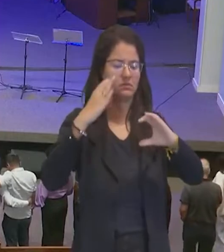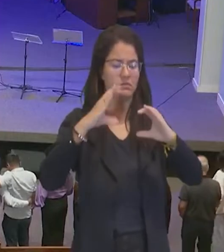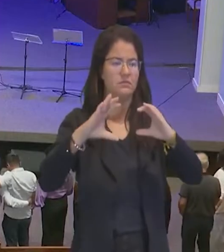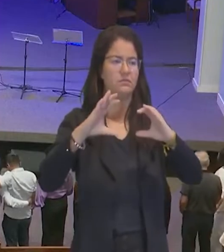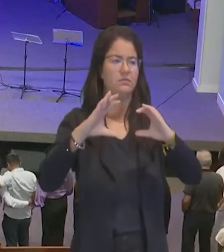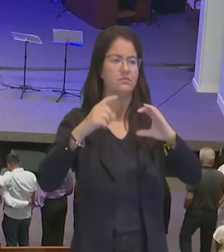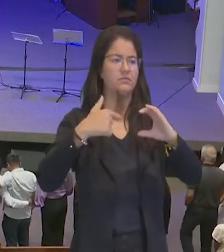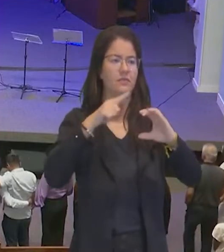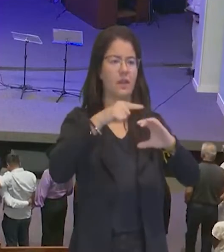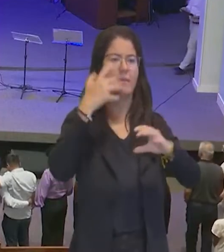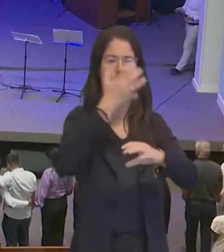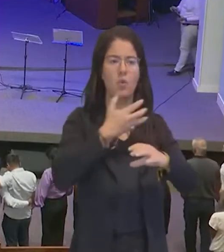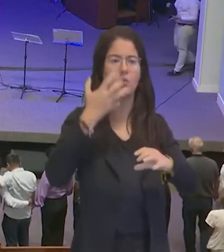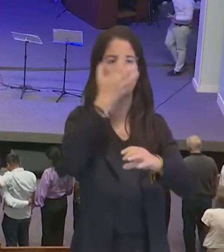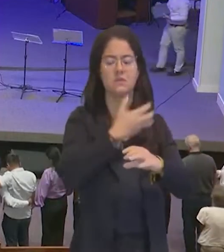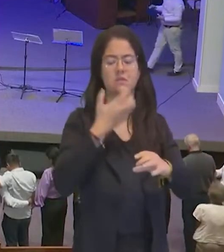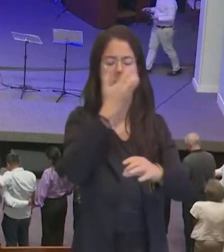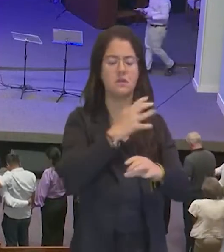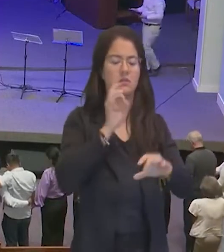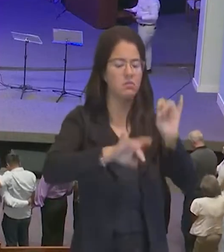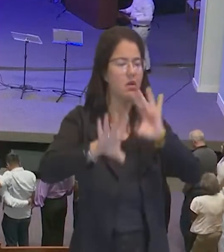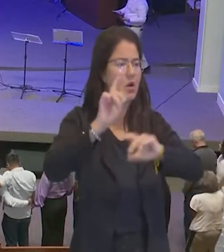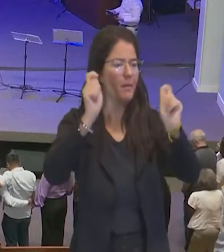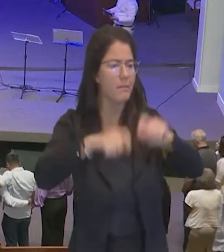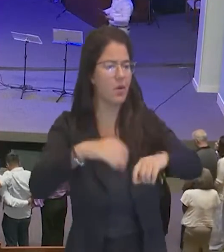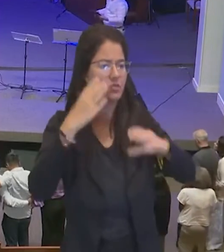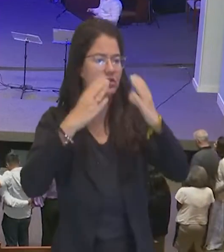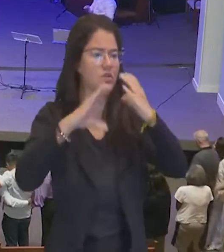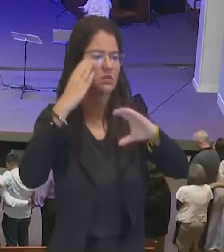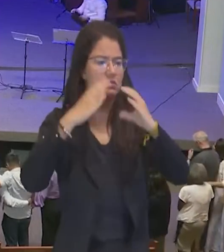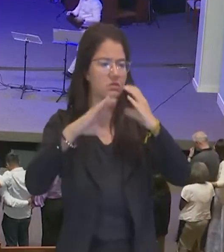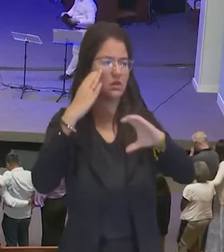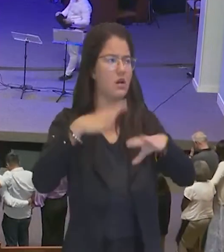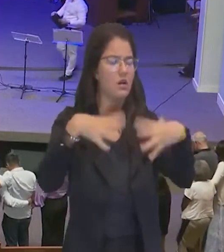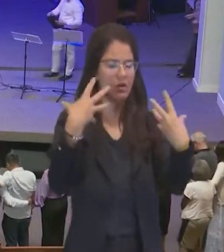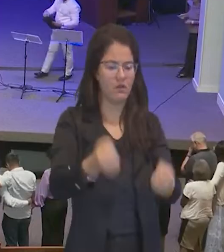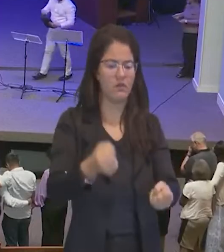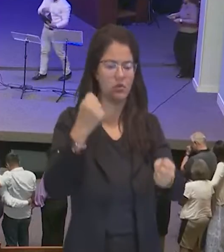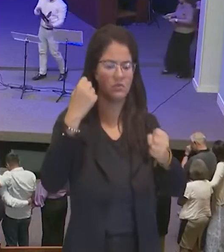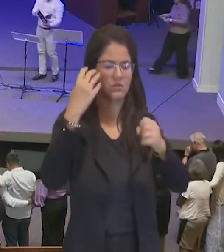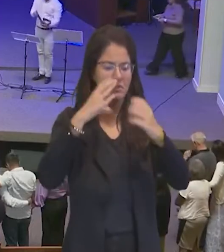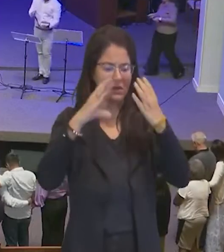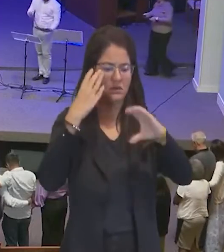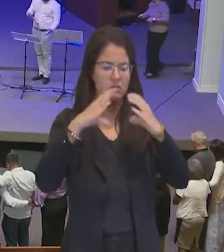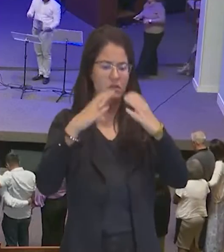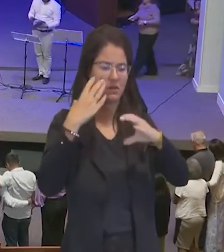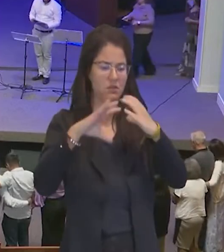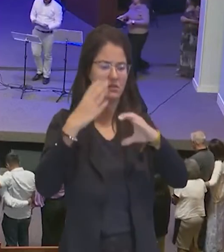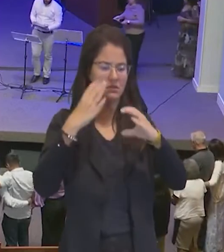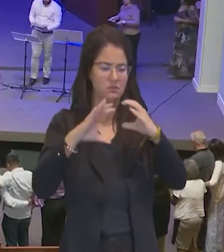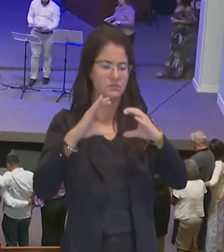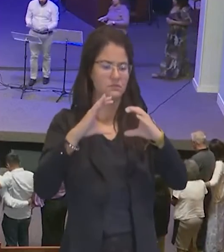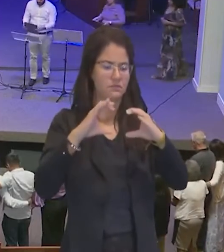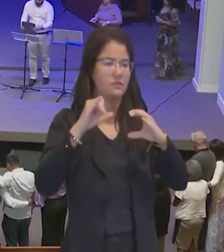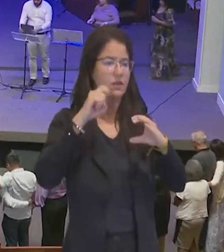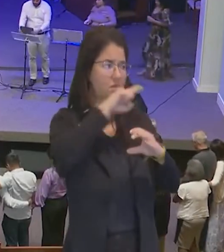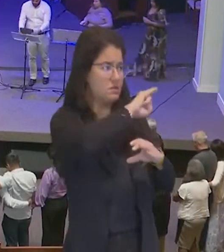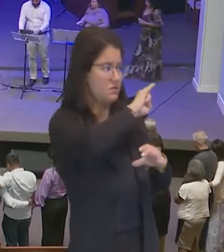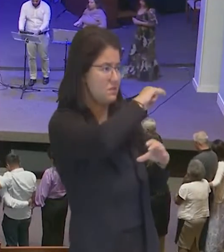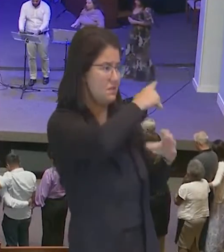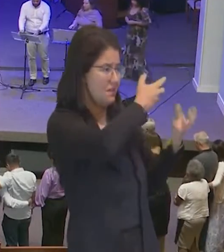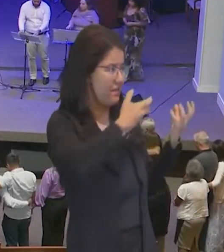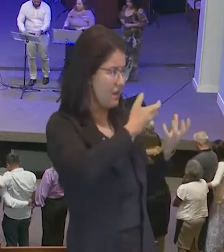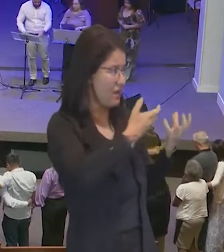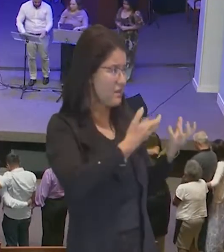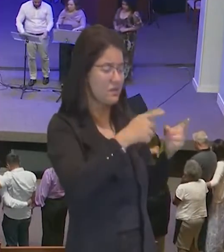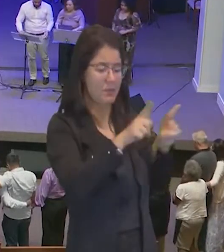tão precioso. Podemos cantar enquanto o povo está vindo? Vamos cantar. Se tiver alguém do coro, pode vir. Se você quer também entregar algo nas